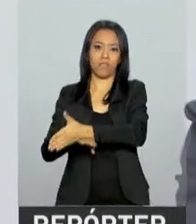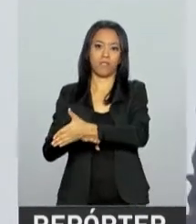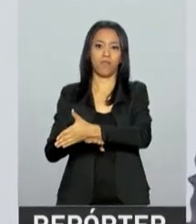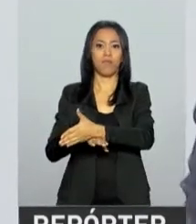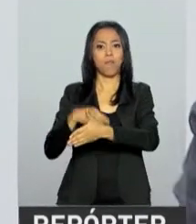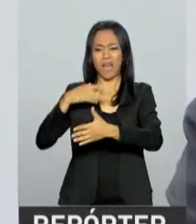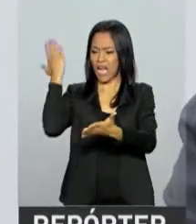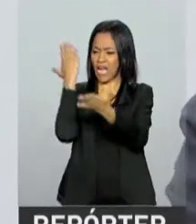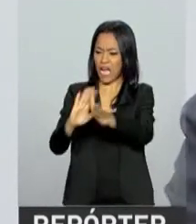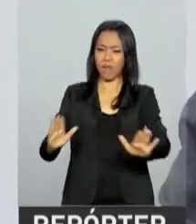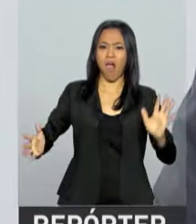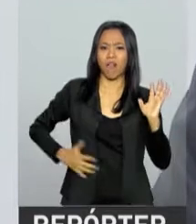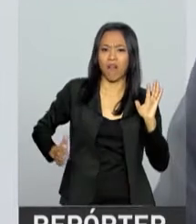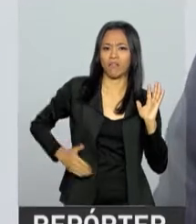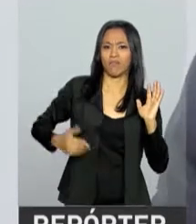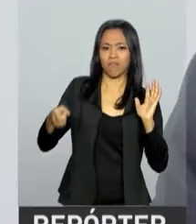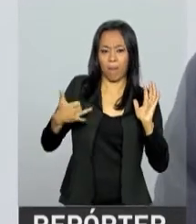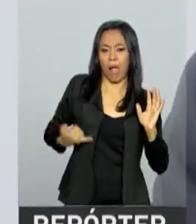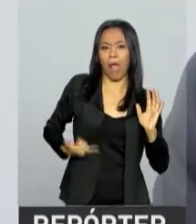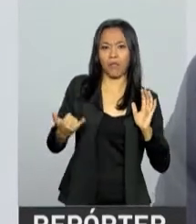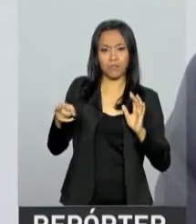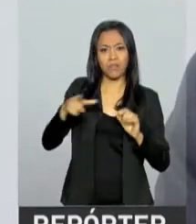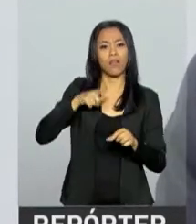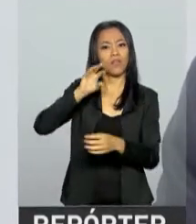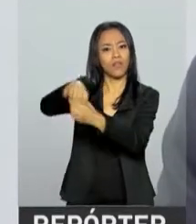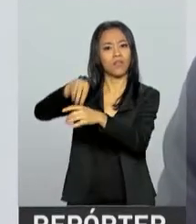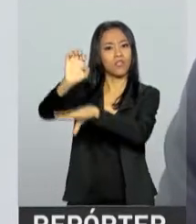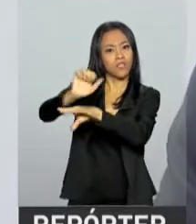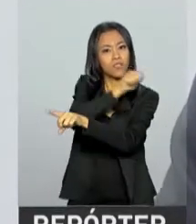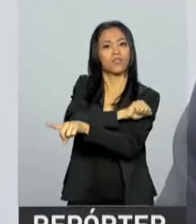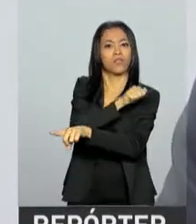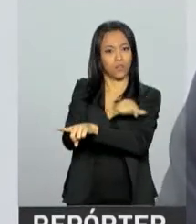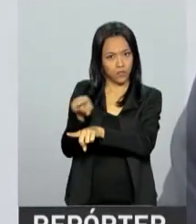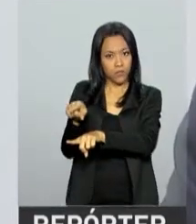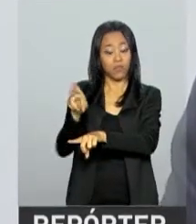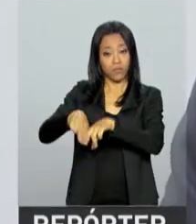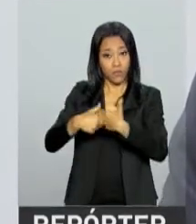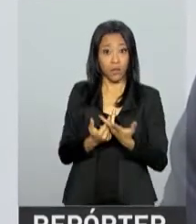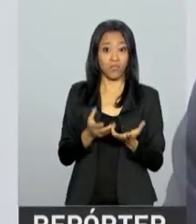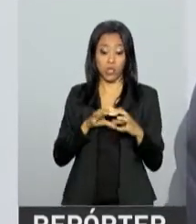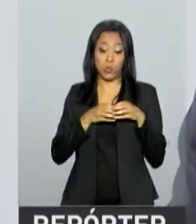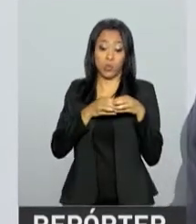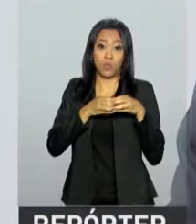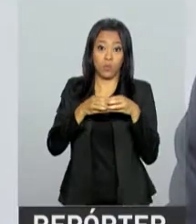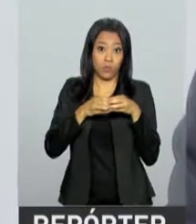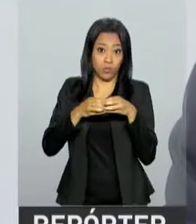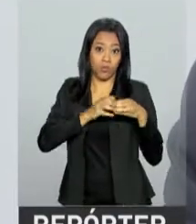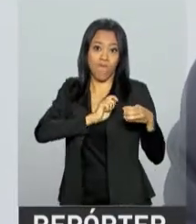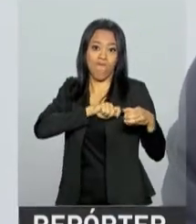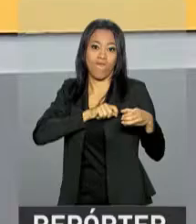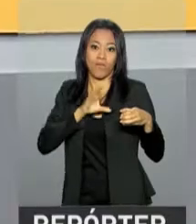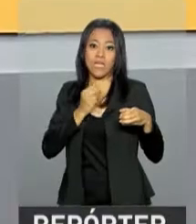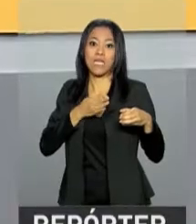para acabar com esse banditismo desenfreado que se instalou naquela cidade por força das organizações